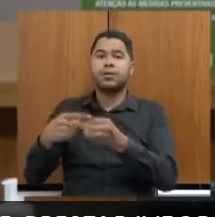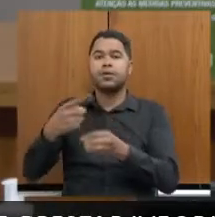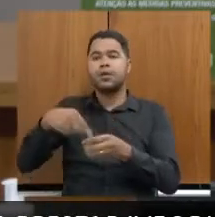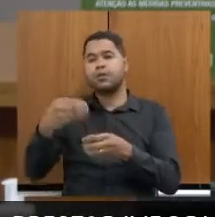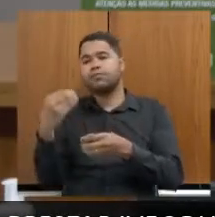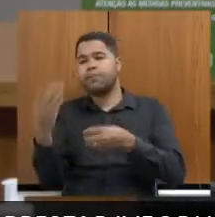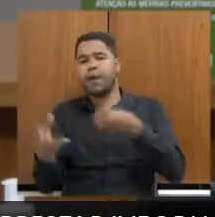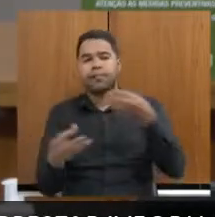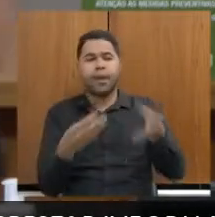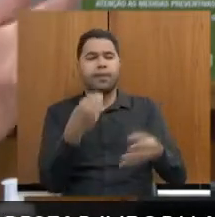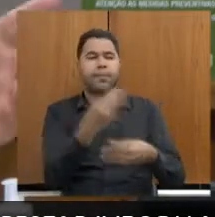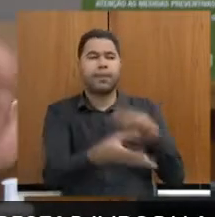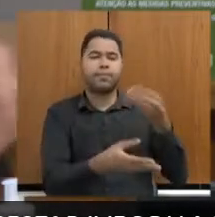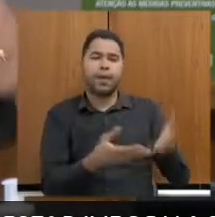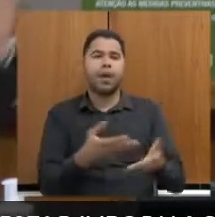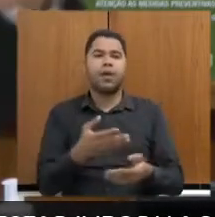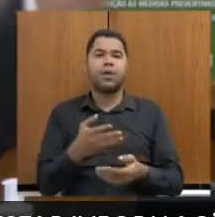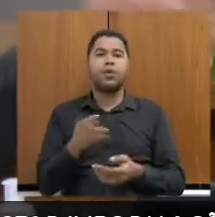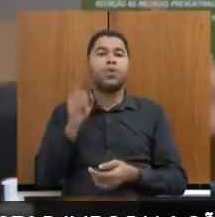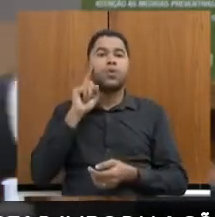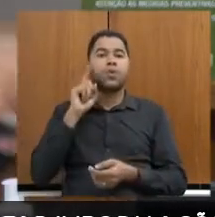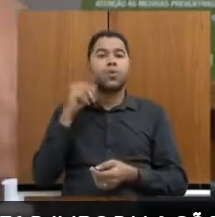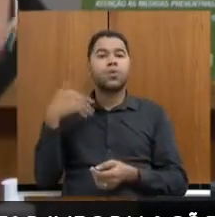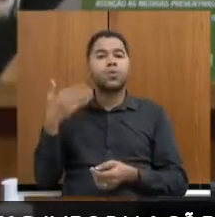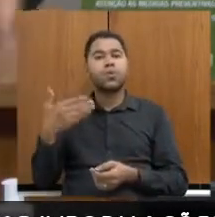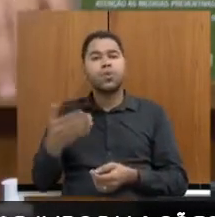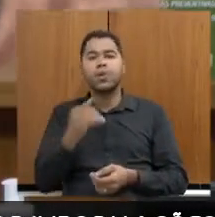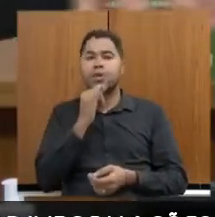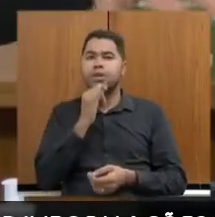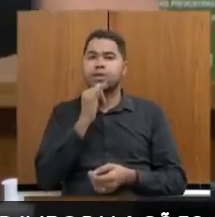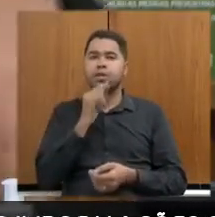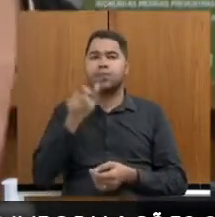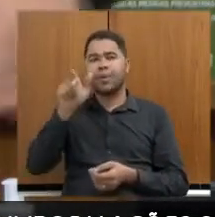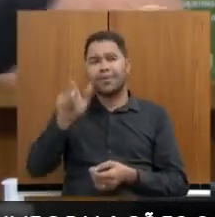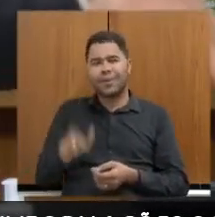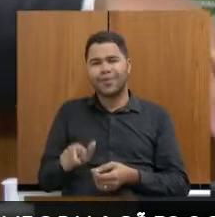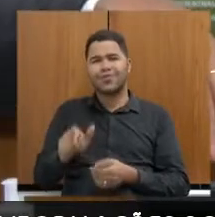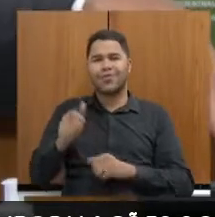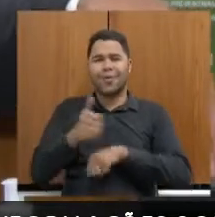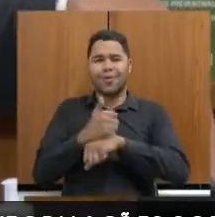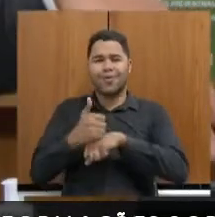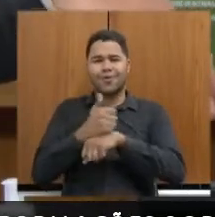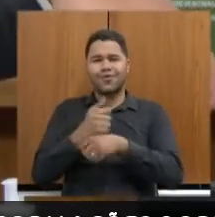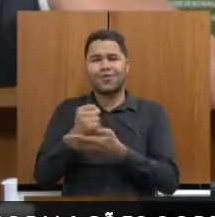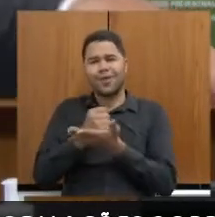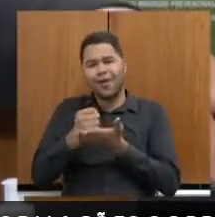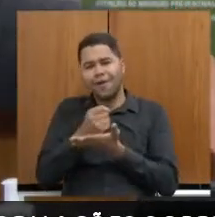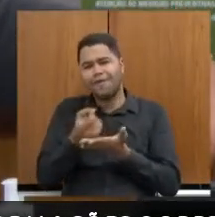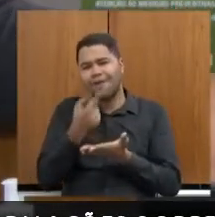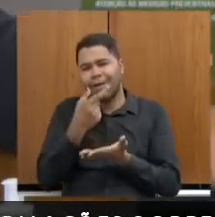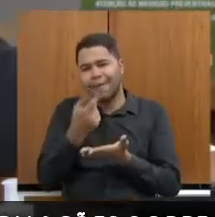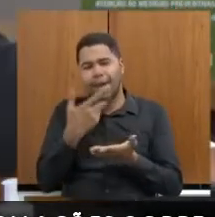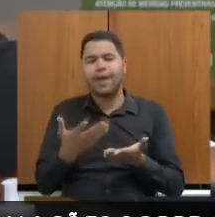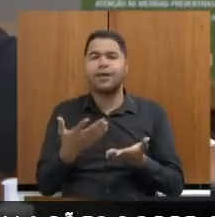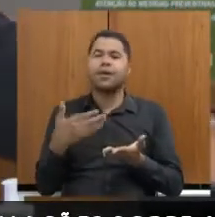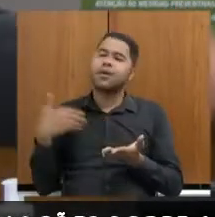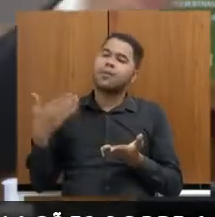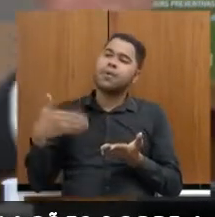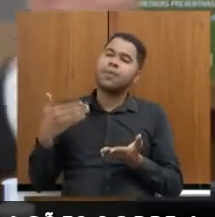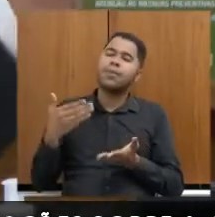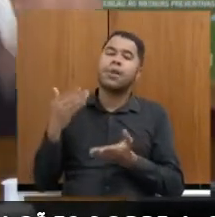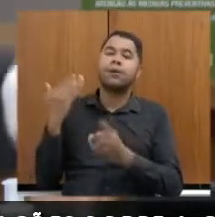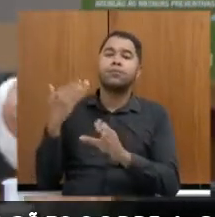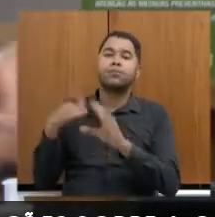ele dispensa a gente vai curte ar o dia a dia ou farmacêutico aquela aquela rotina então a gente manda